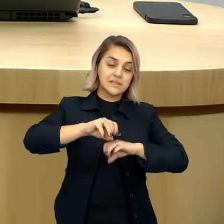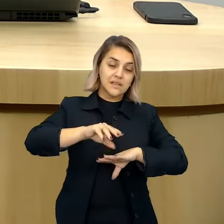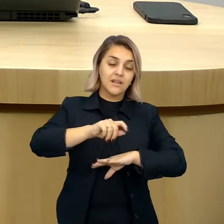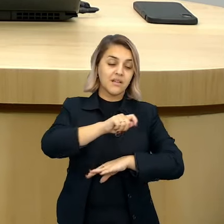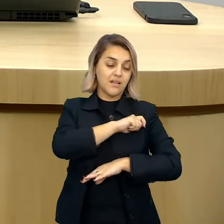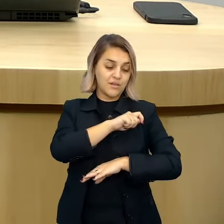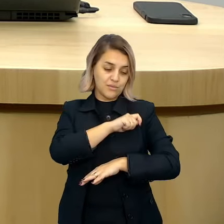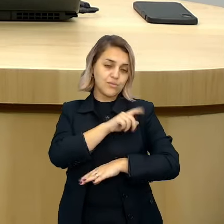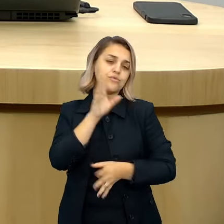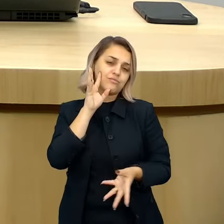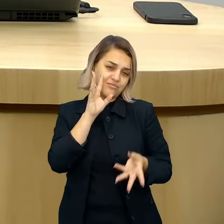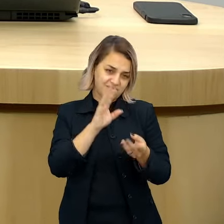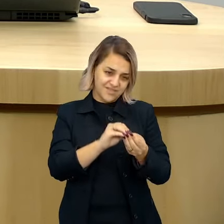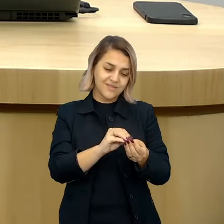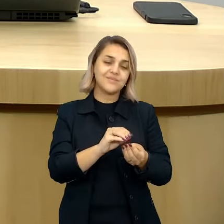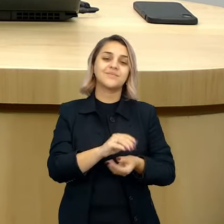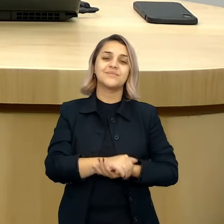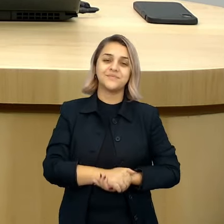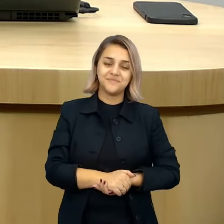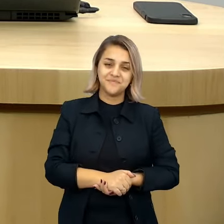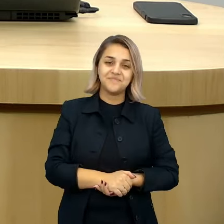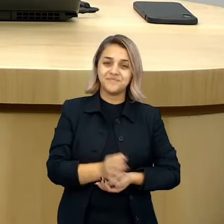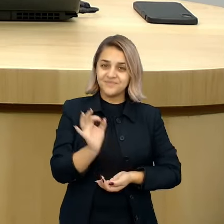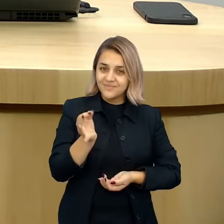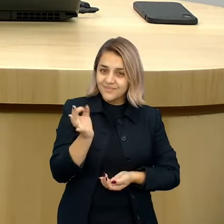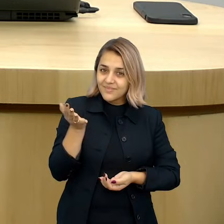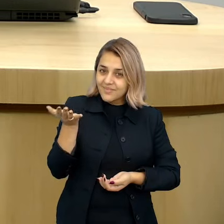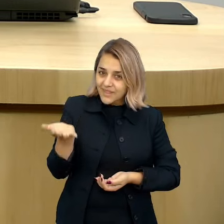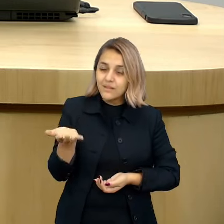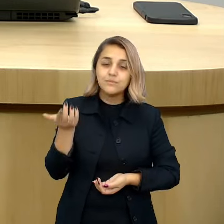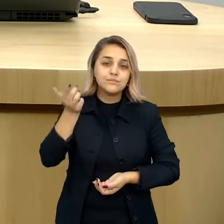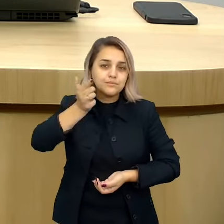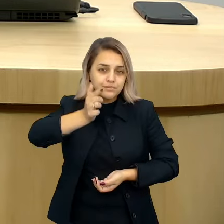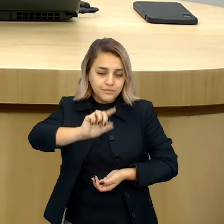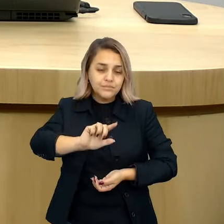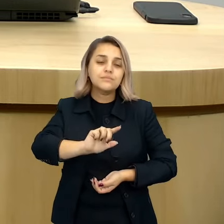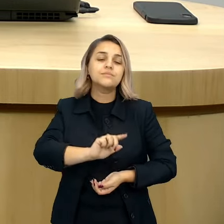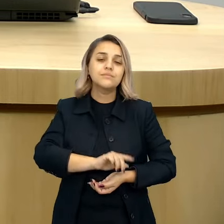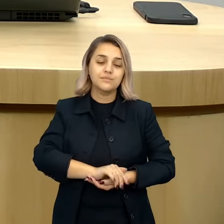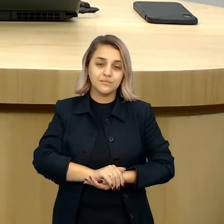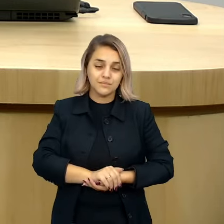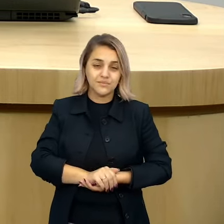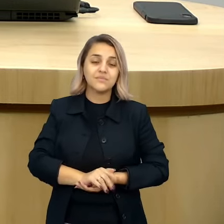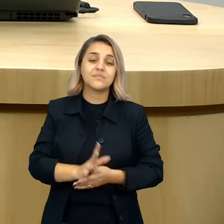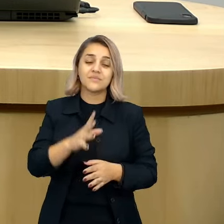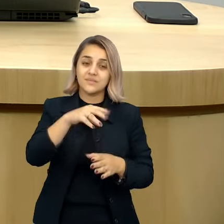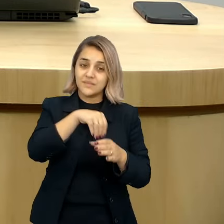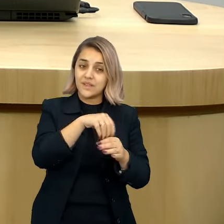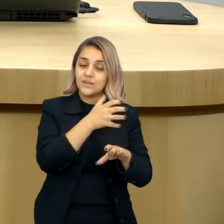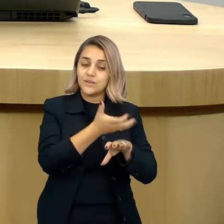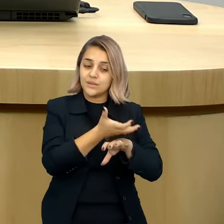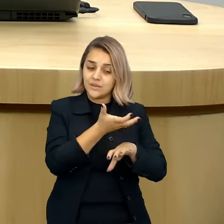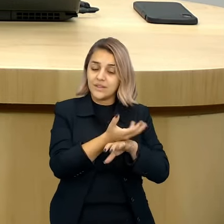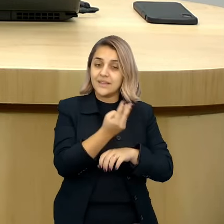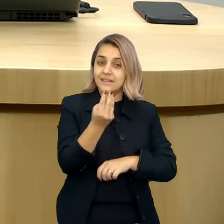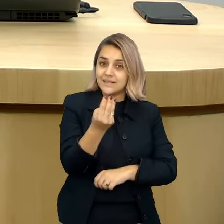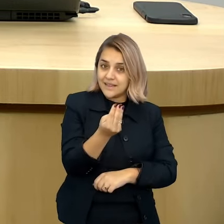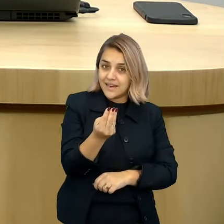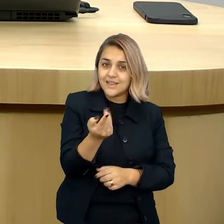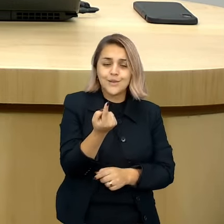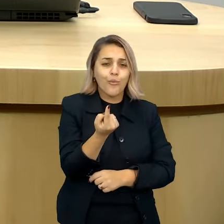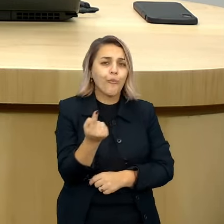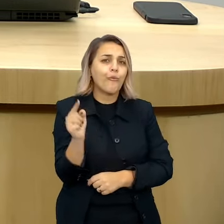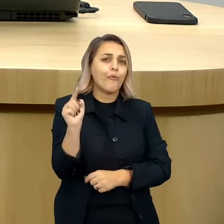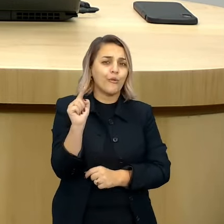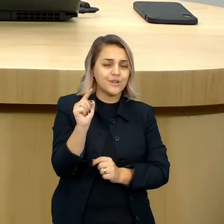a interpretar aí um infográfico, certo, pessoal? Então, isso a gente consegue trabalhar também no componente 3. E, por fim, aí,